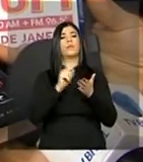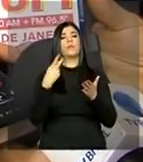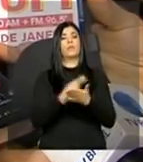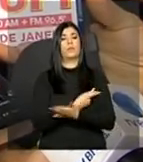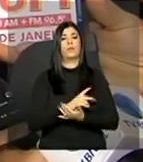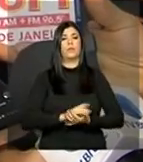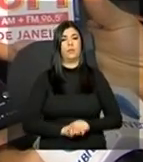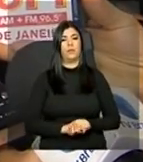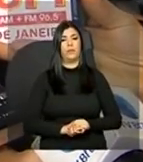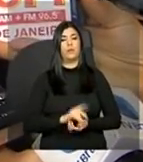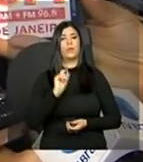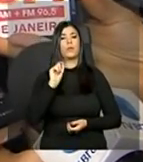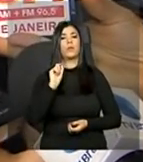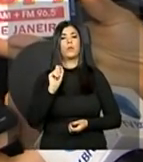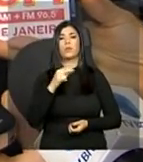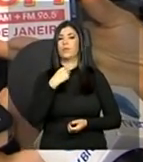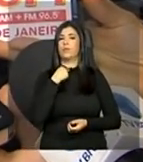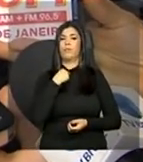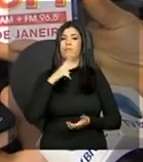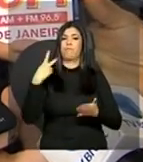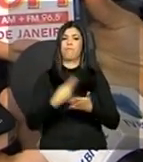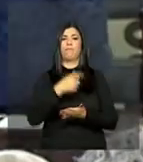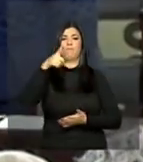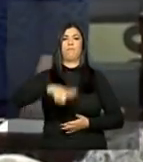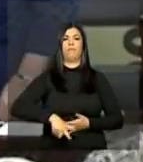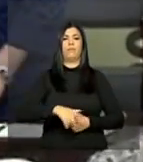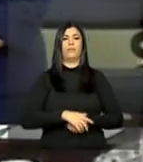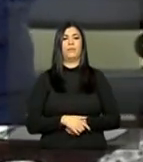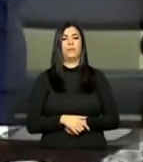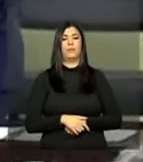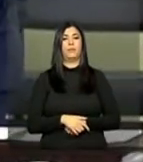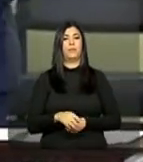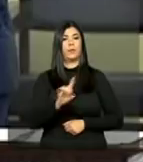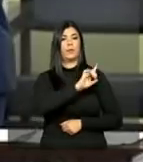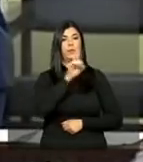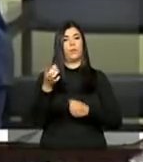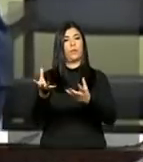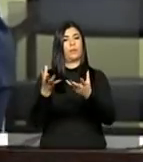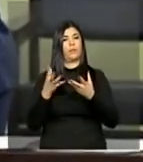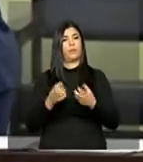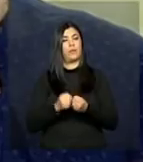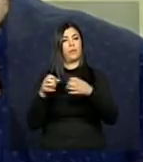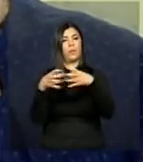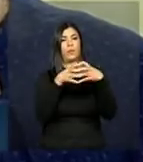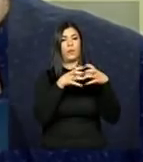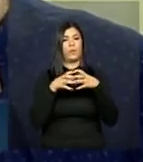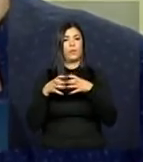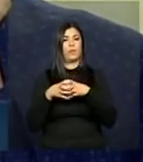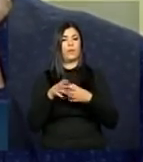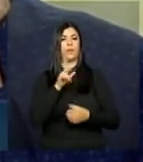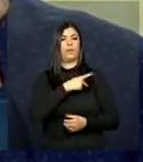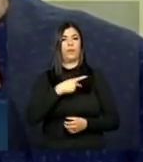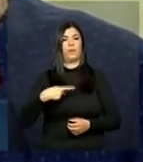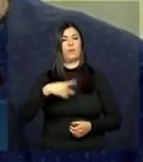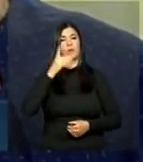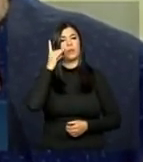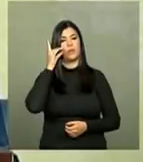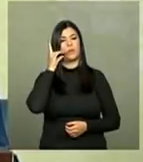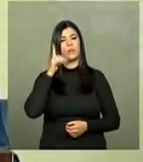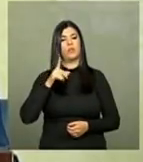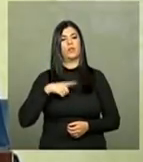houve para que isso não aconteça novamente num dia em que deu posse aos integrantes da comissão a presidenta Dilma